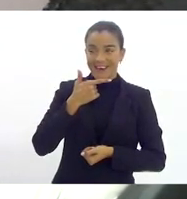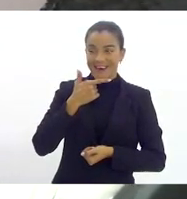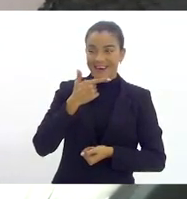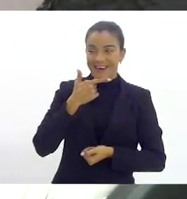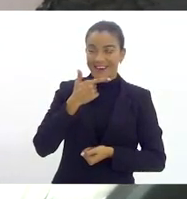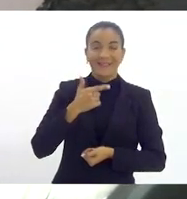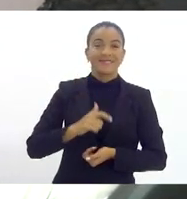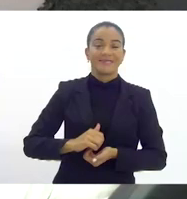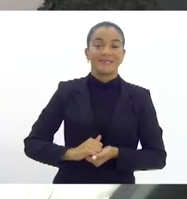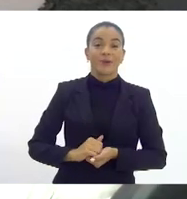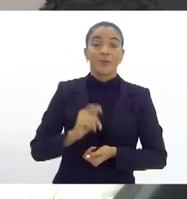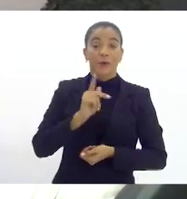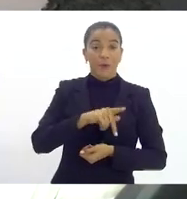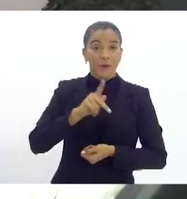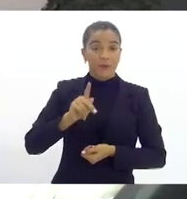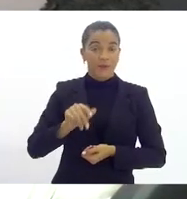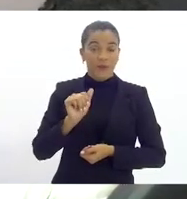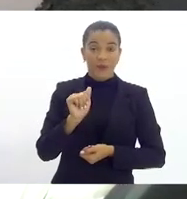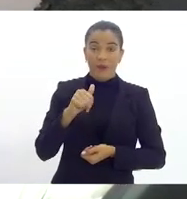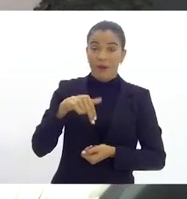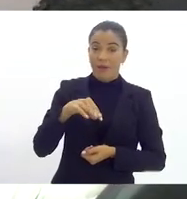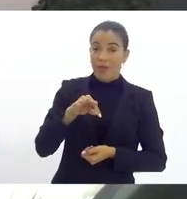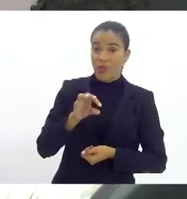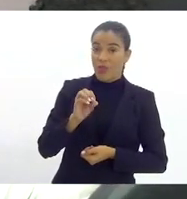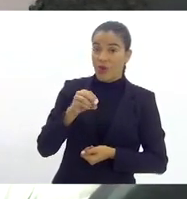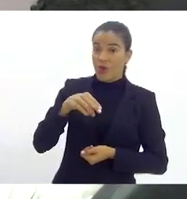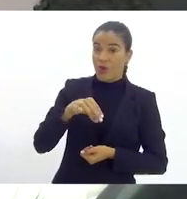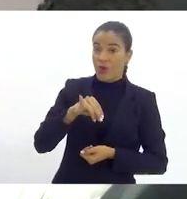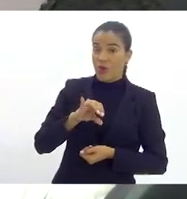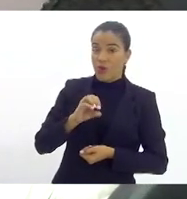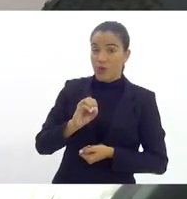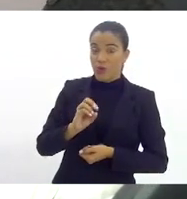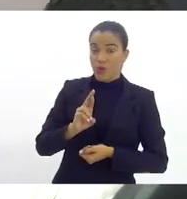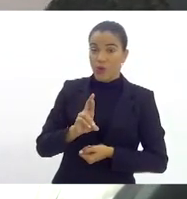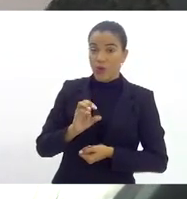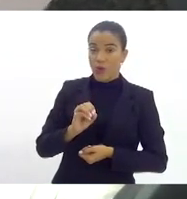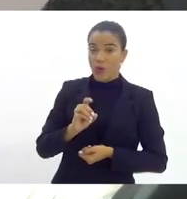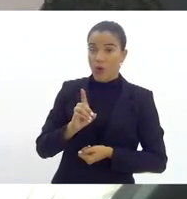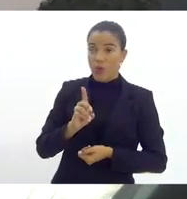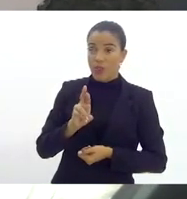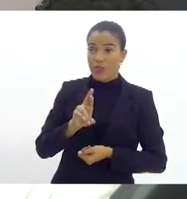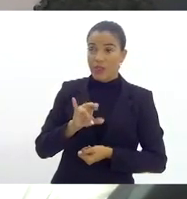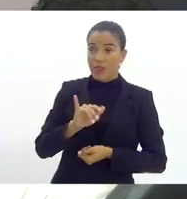e o professor Antônio Rodrigues representando por gentileza